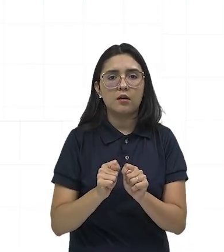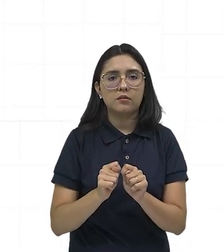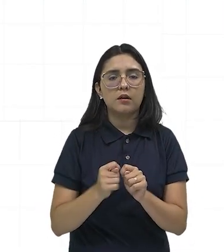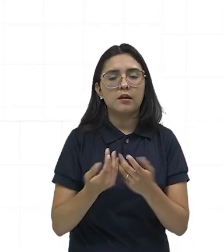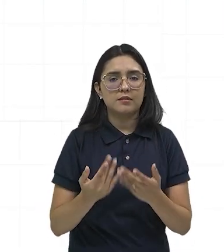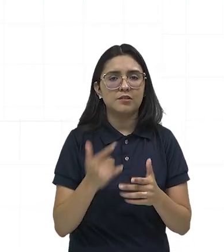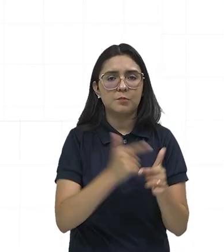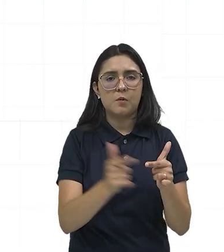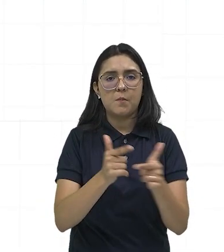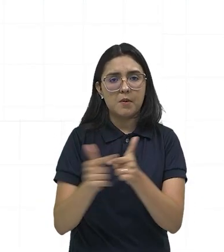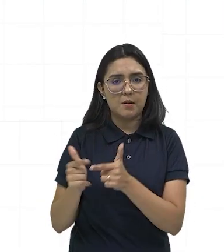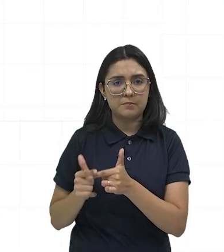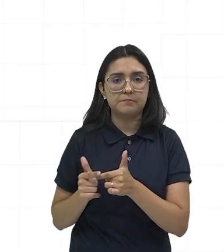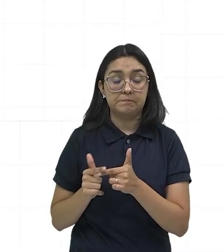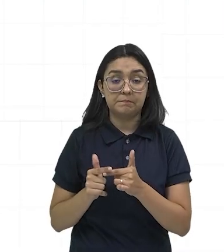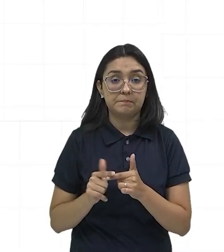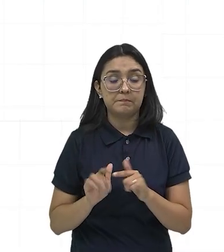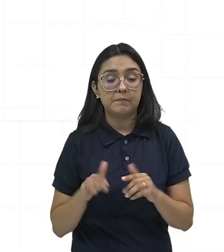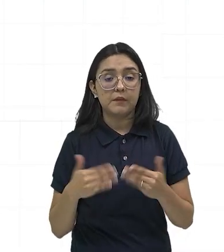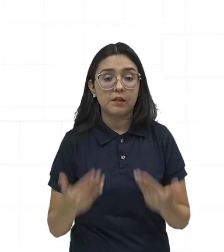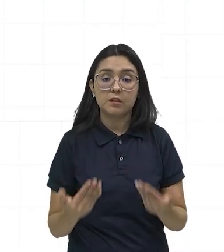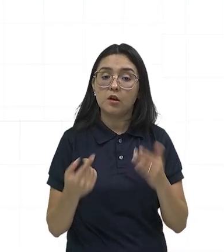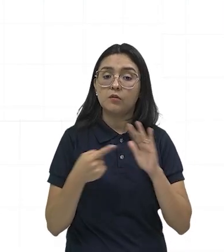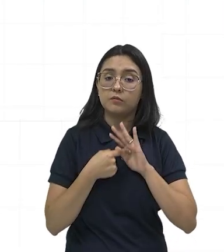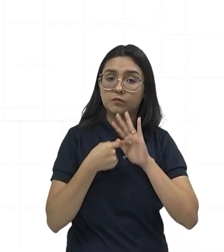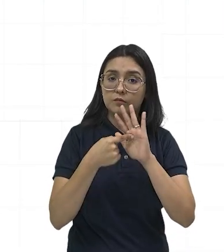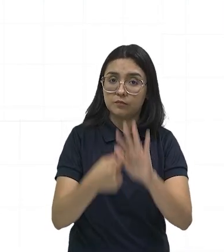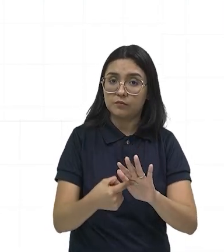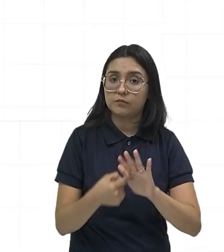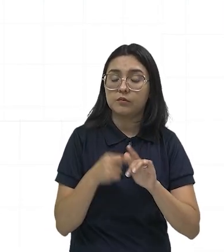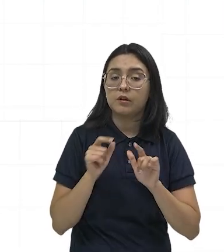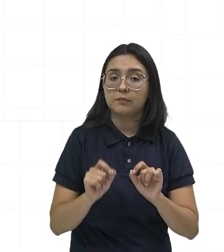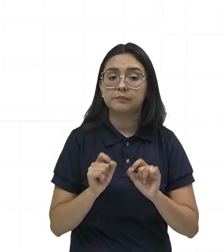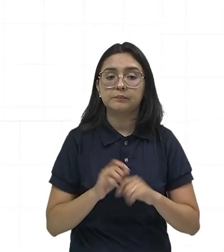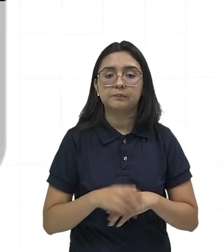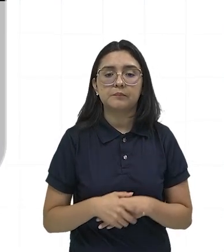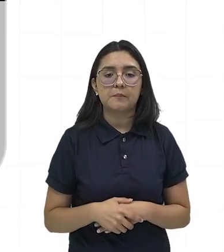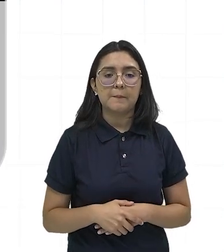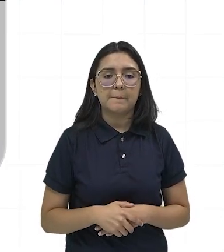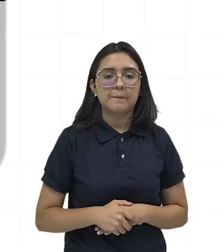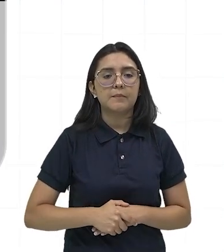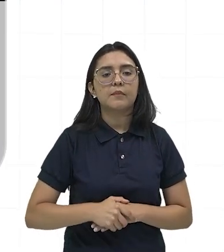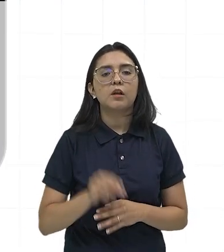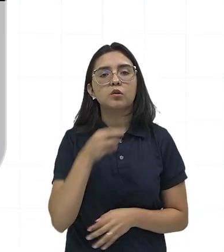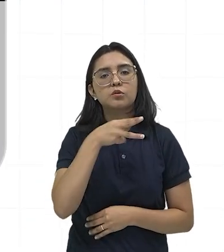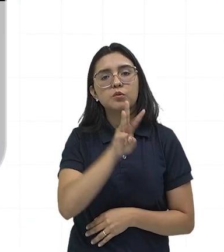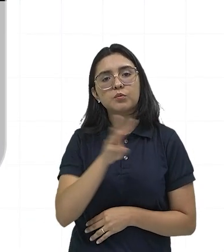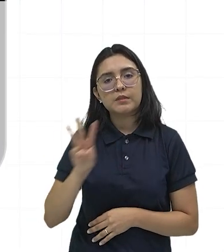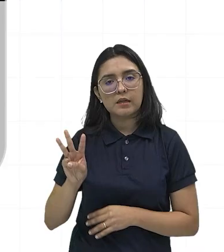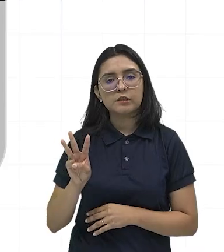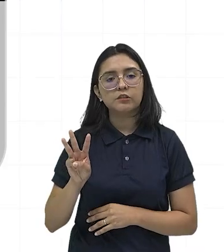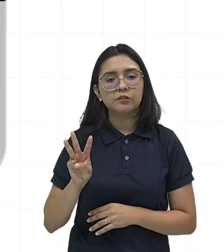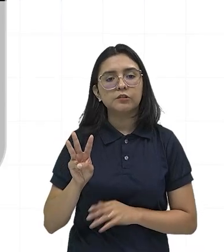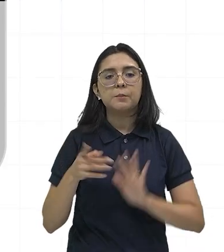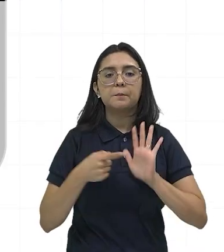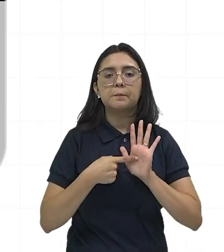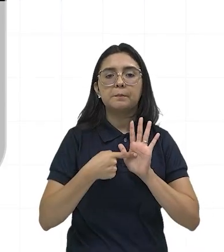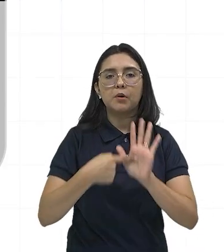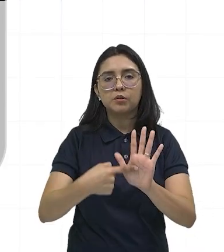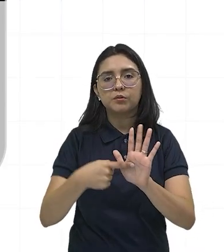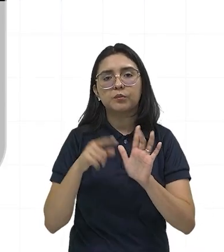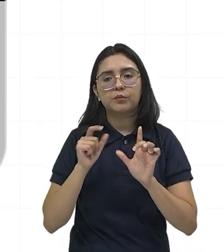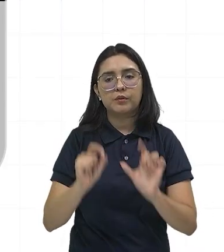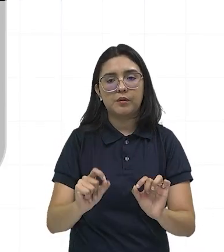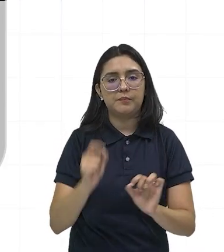essas situações, né? Então eu trouxe aqui para vocês esse site que mostra